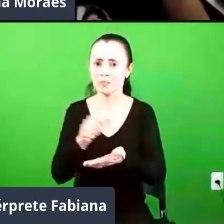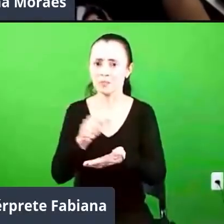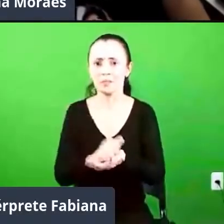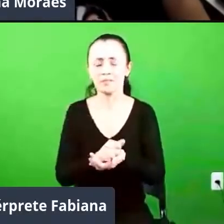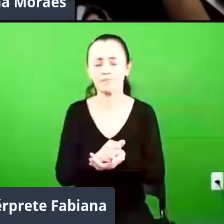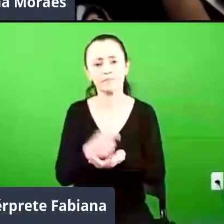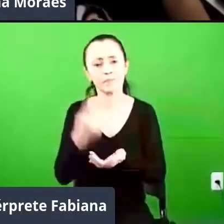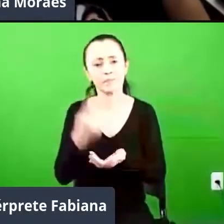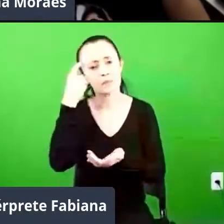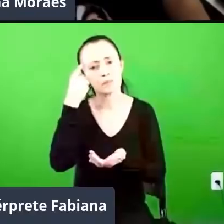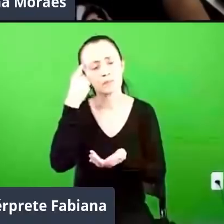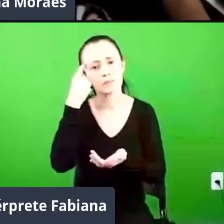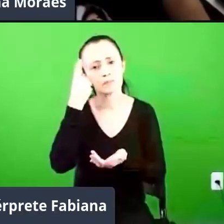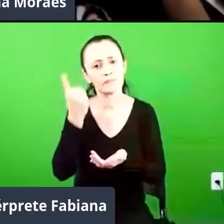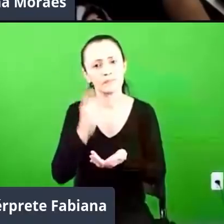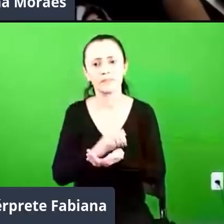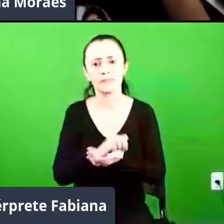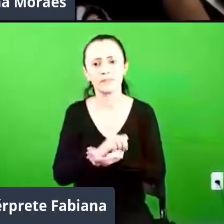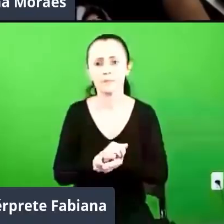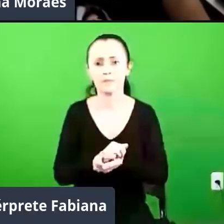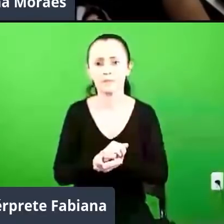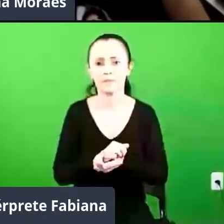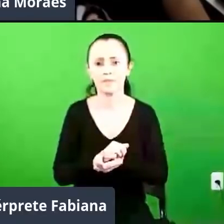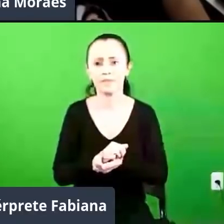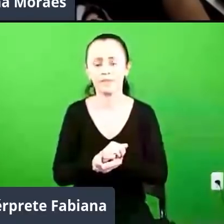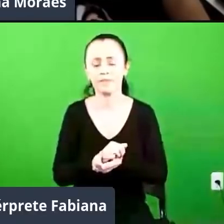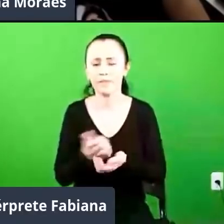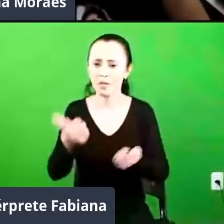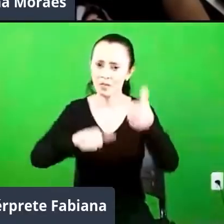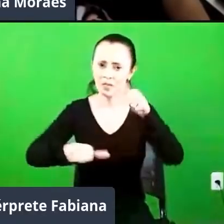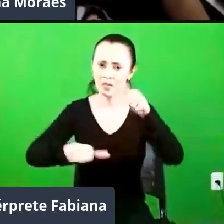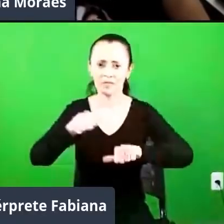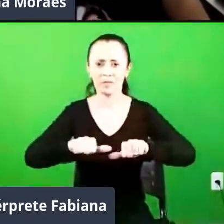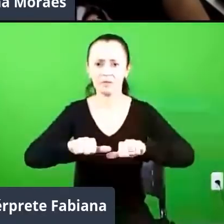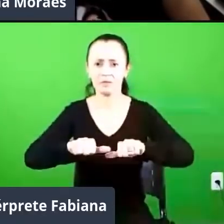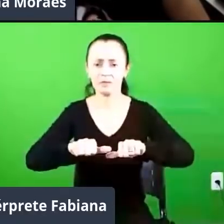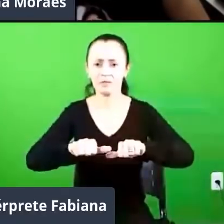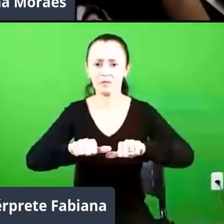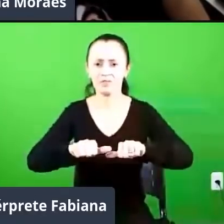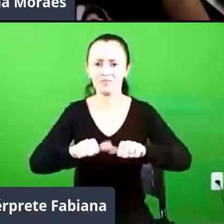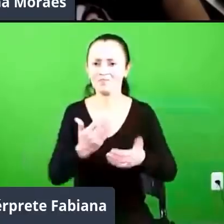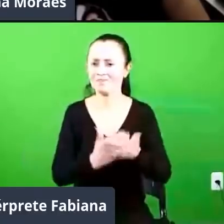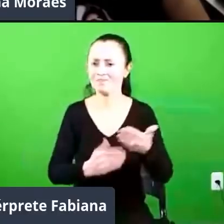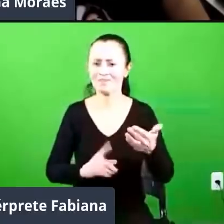pensando em realizar uma avaliação, uma aprovação, não haver reprovação, na verdade, não haver